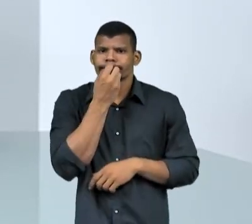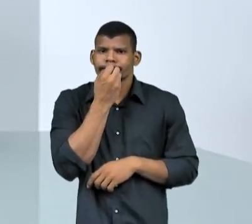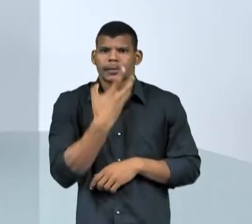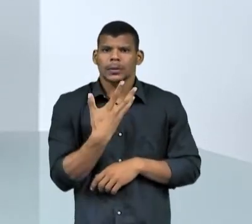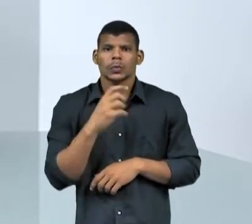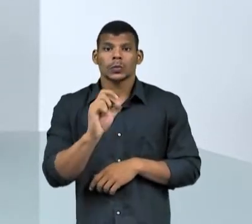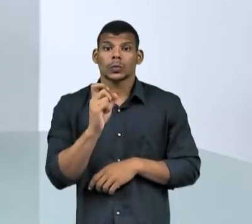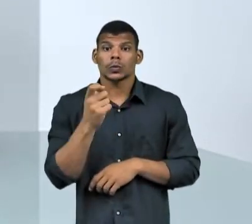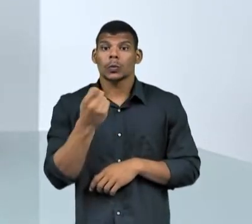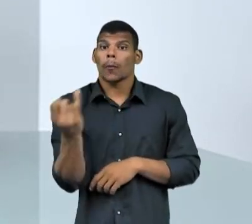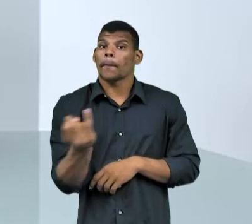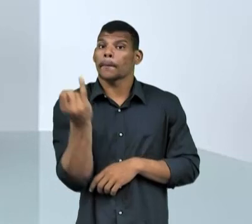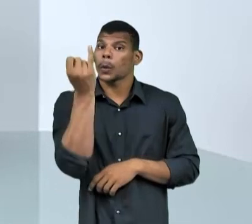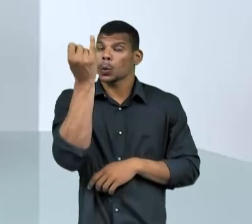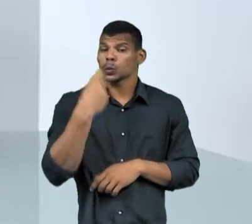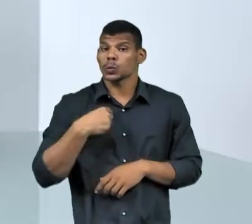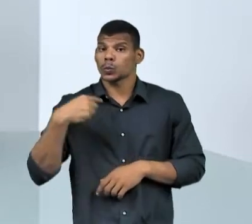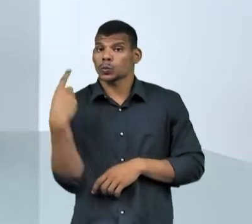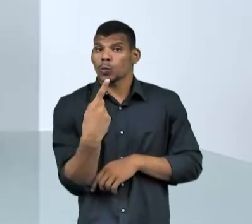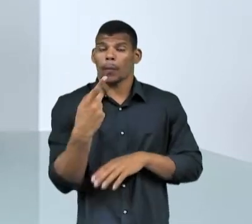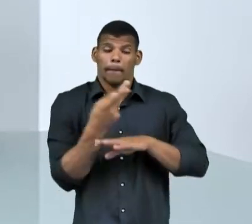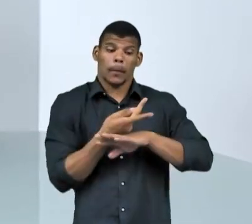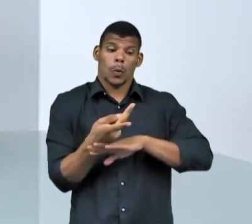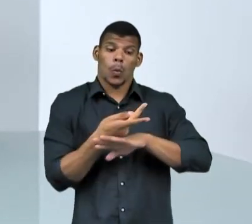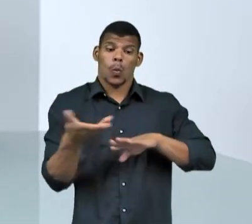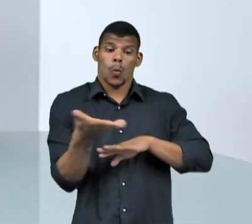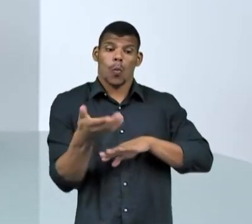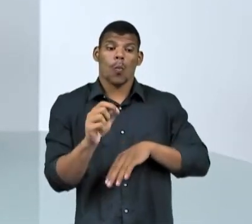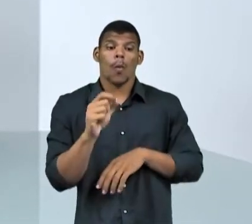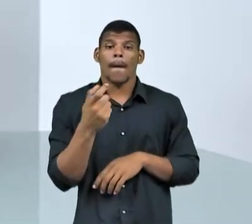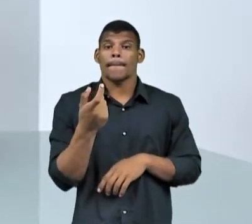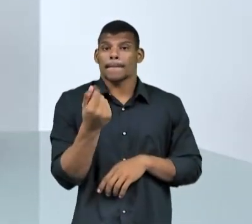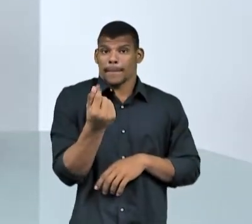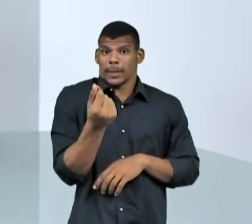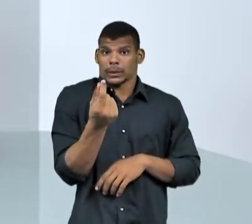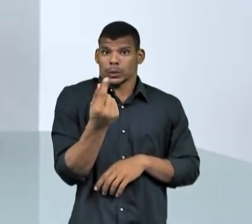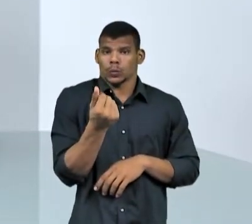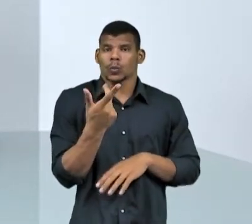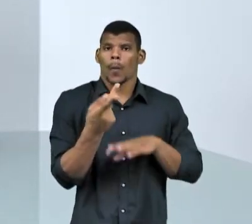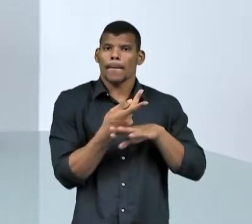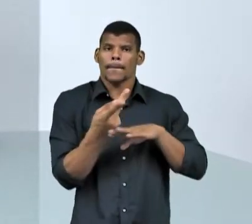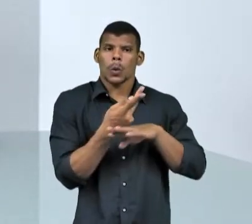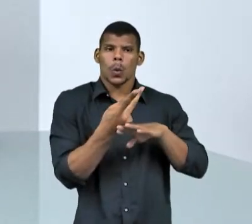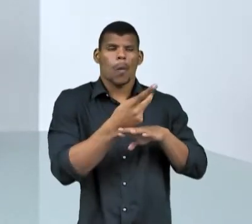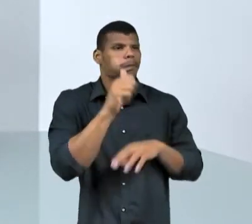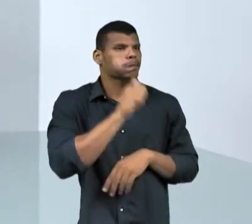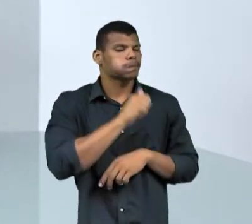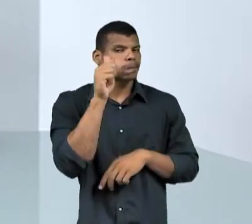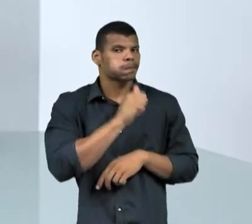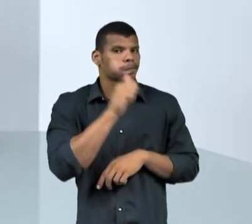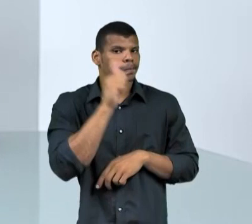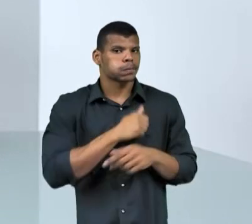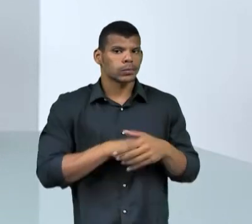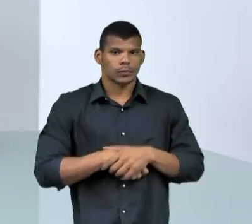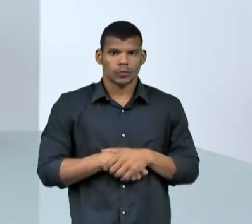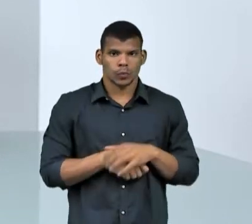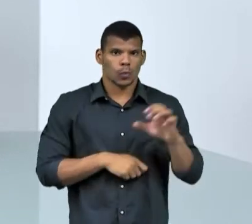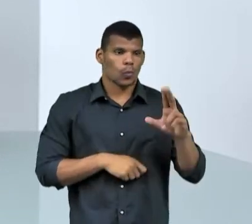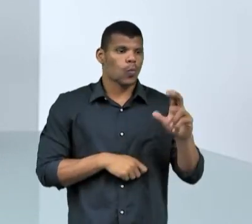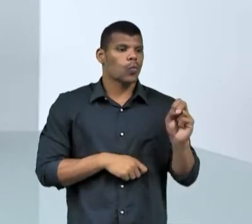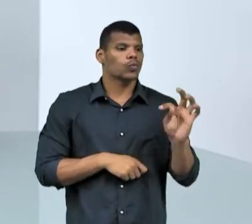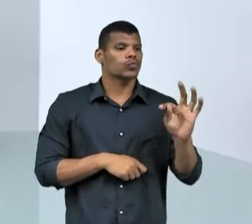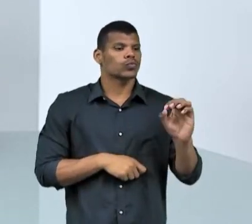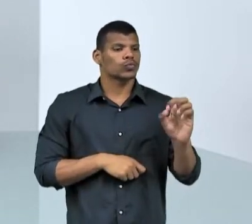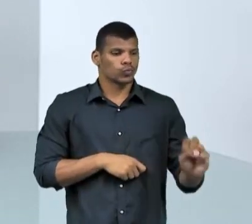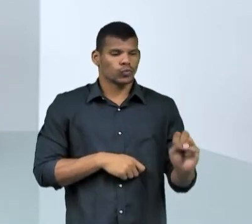importante quanto é o que a gente sempre procura hoje, a questão do preço, né? Desde que haja qualidade. Reduzir os custos, a comodidade